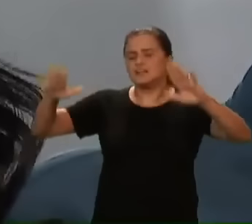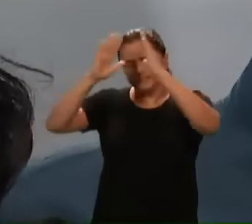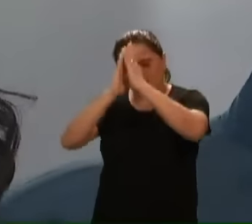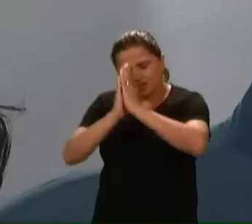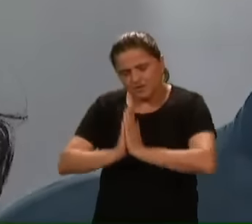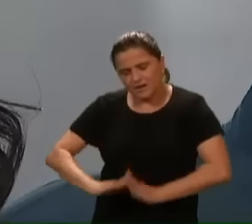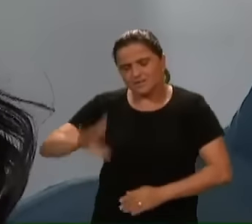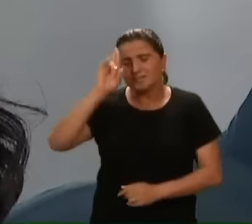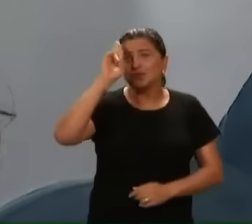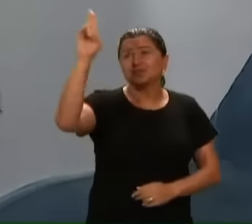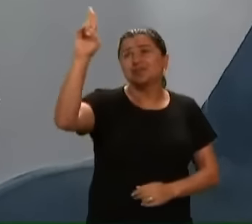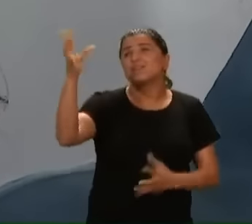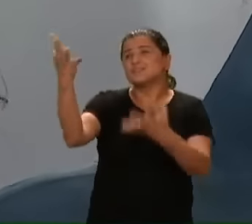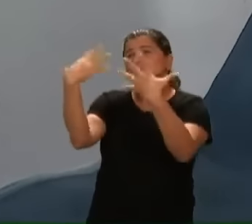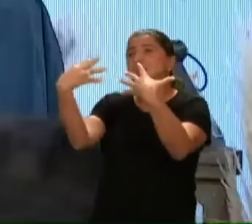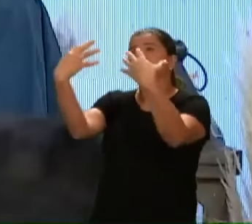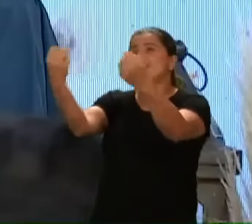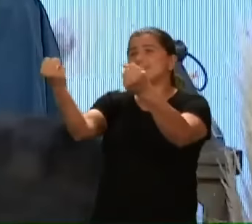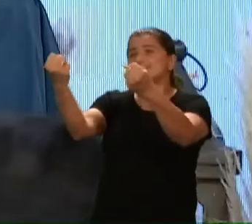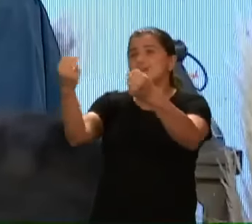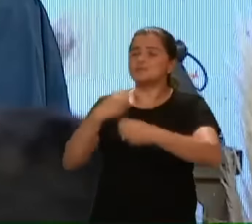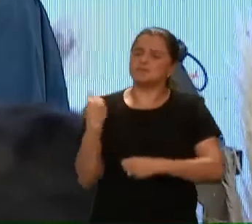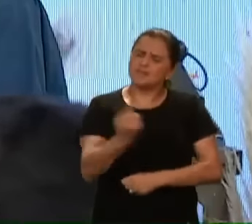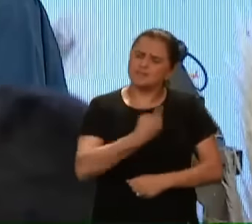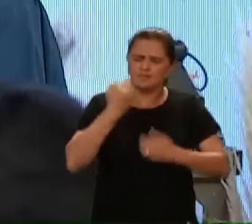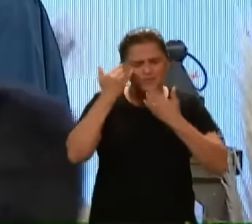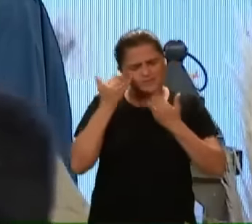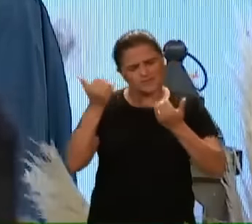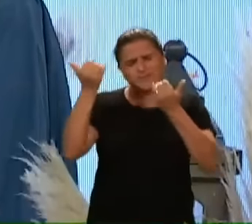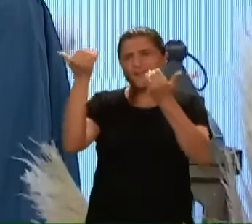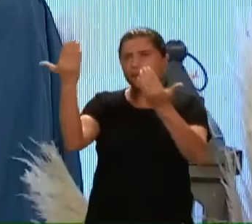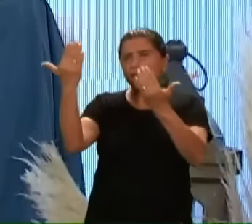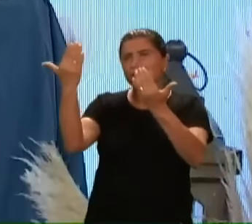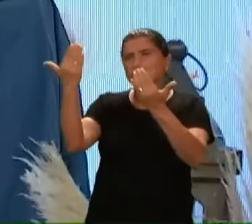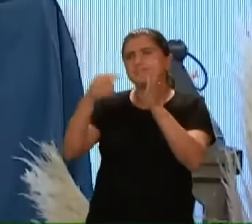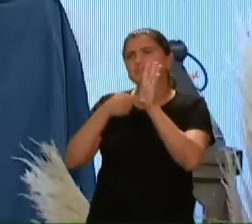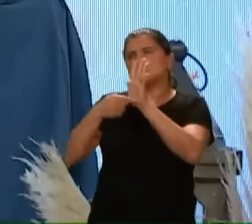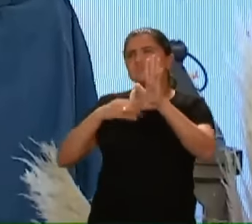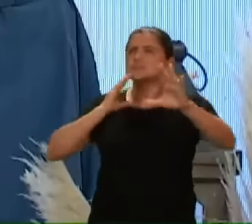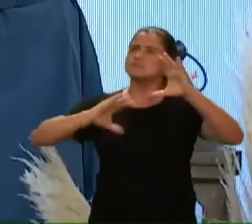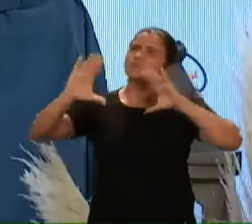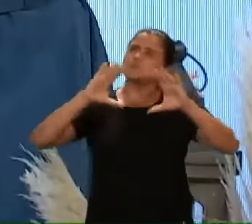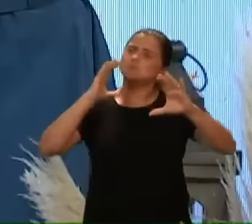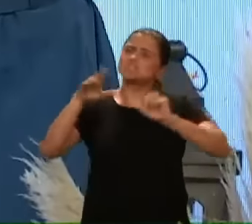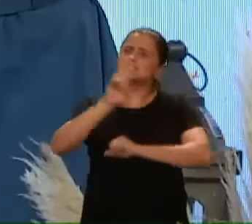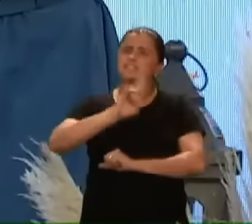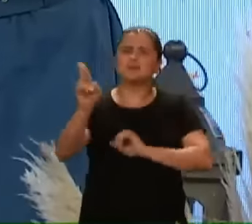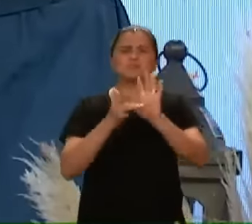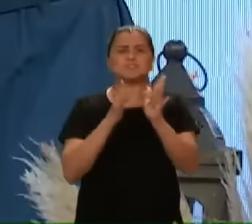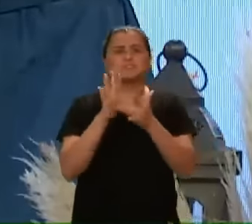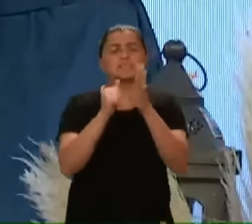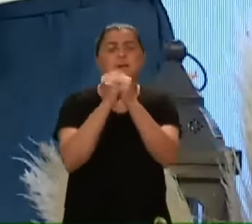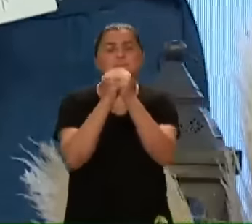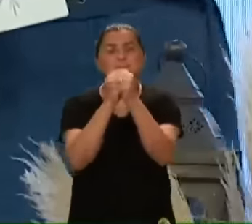adoração. Recebe, Senhor, a nossa gratidão em forma de canções, em nome de Jesus.